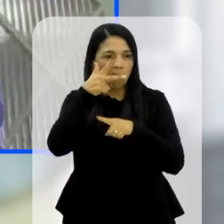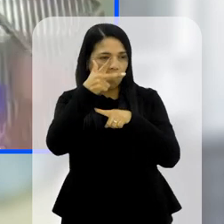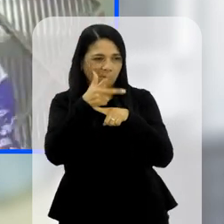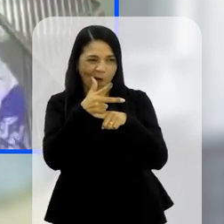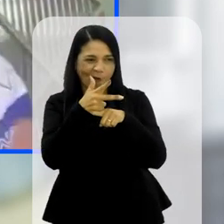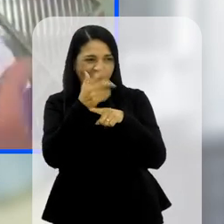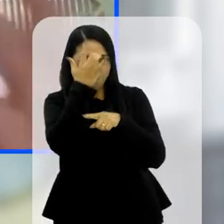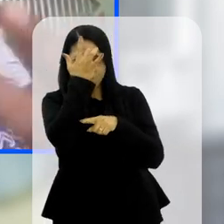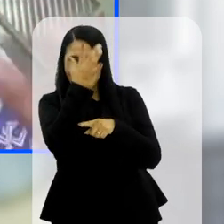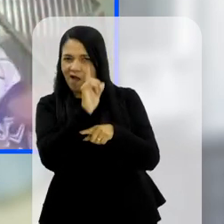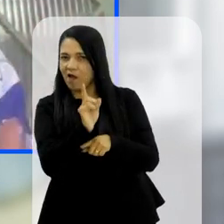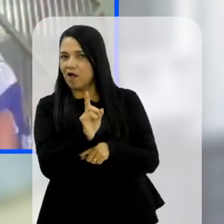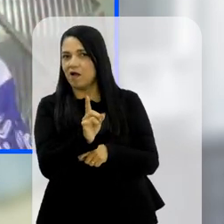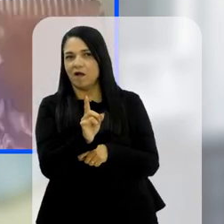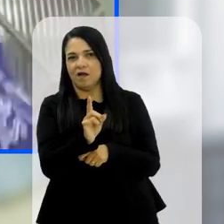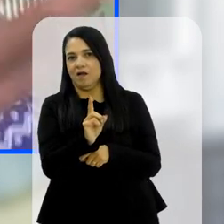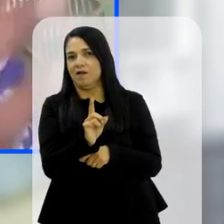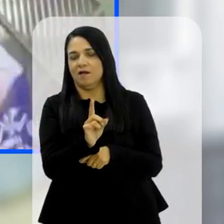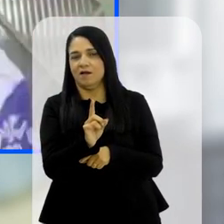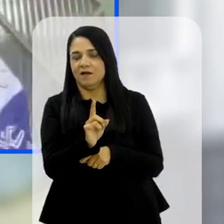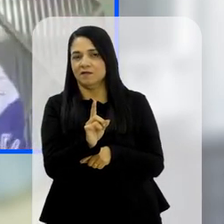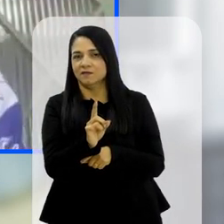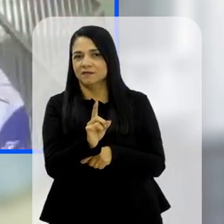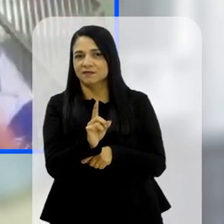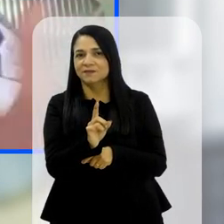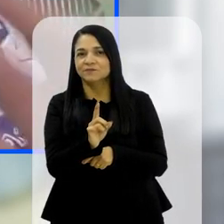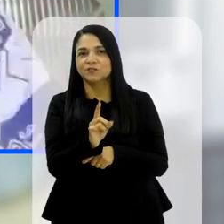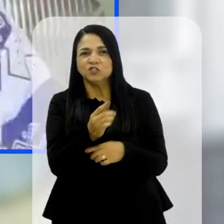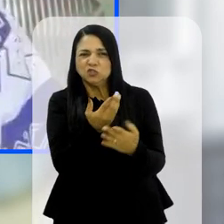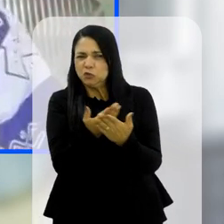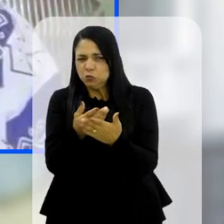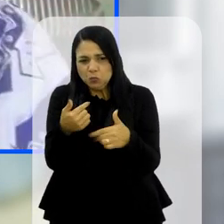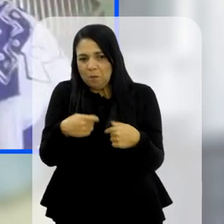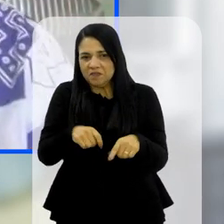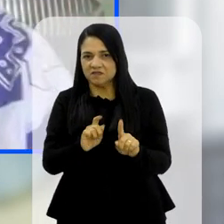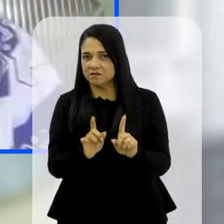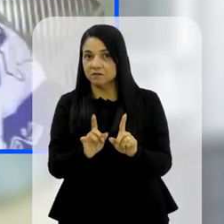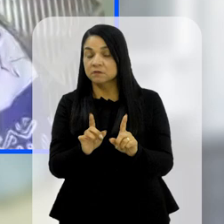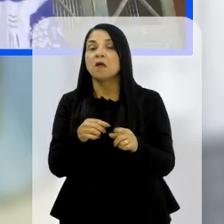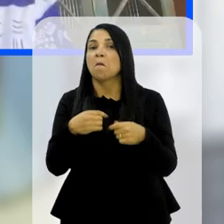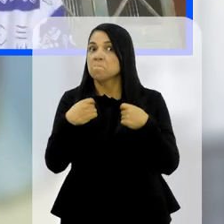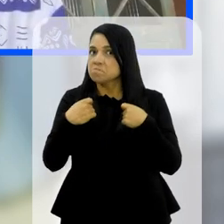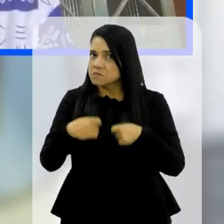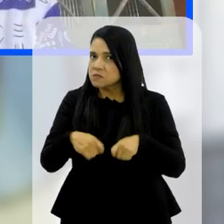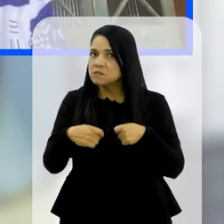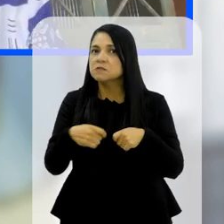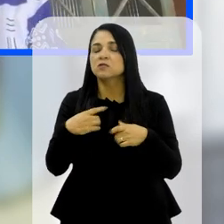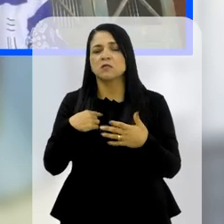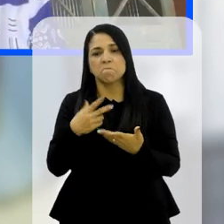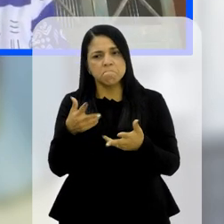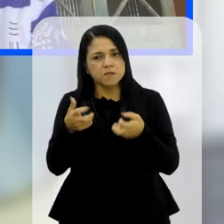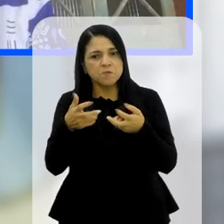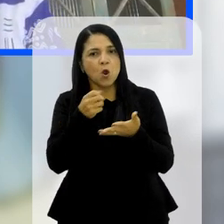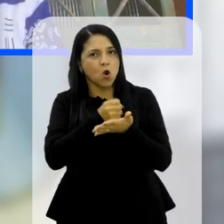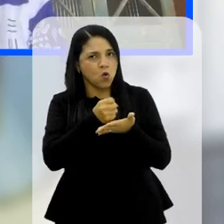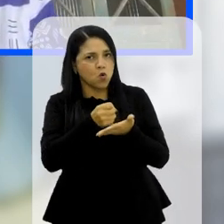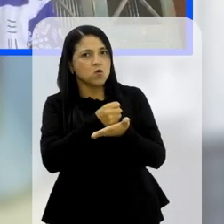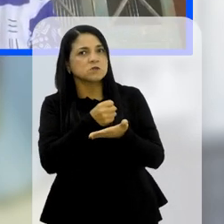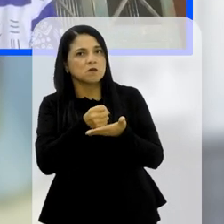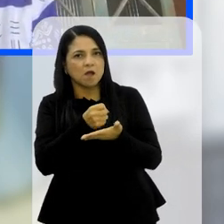só ligar uma câmera ou que pode fazer sem nenhum tipo de estudo. Como a gente tem visto aí